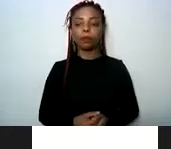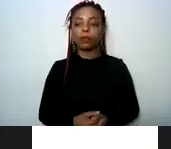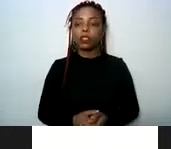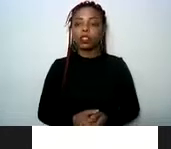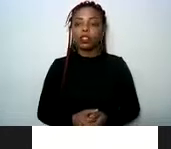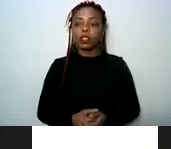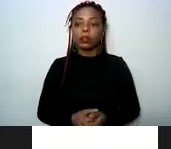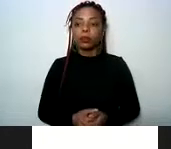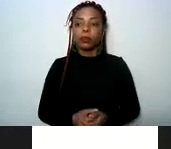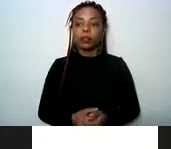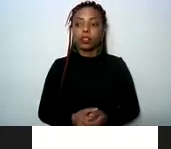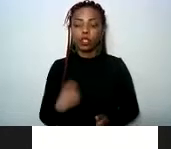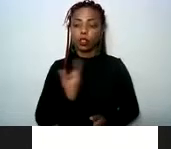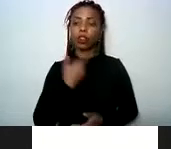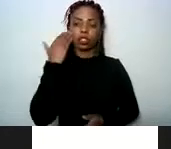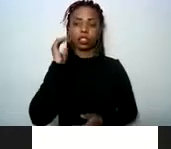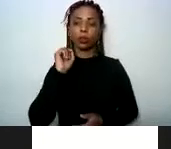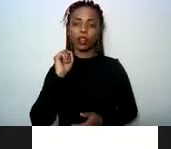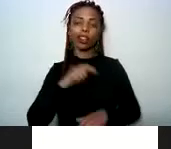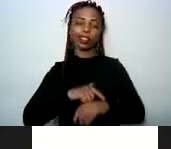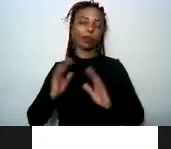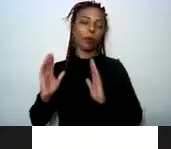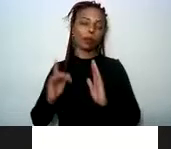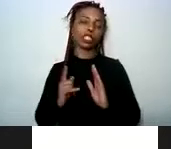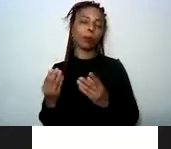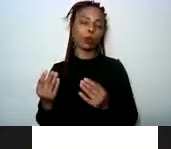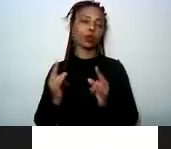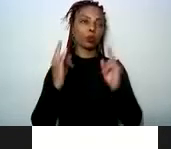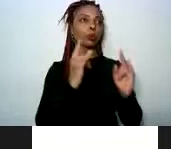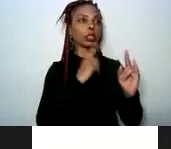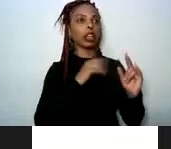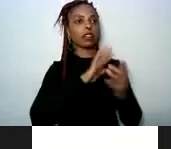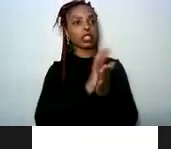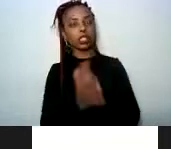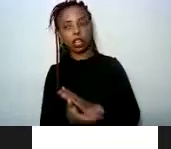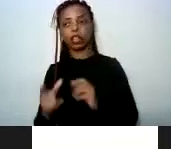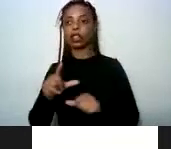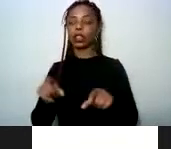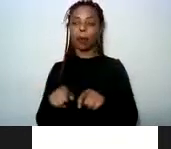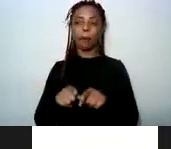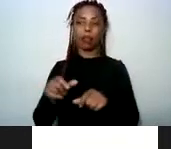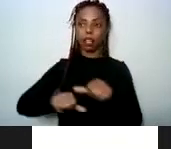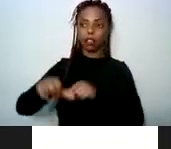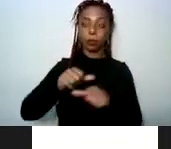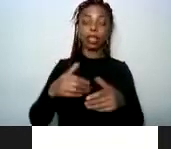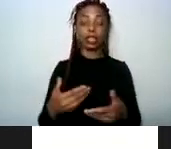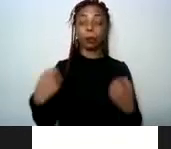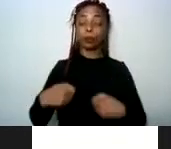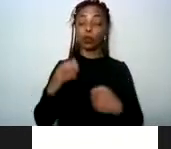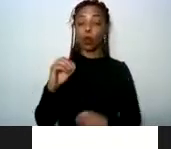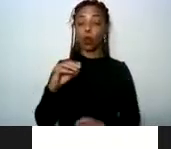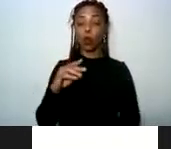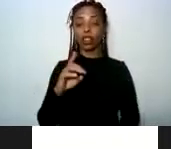bens estavam sendo arrasados sofrendo algumas transformações então há necessidade do Condefat em transformar os